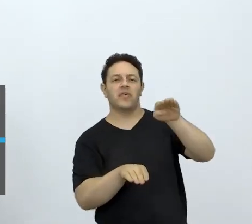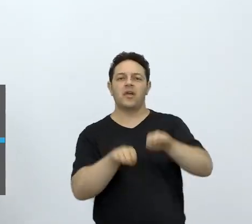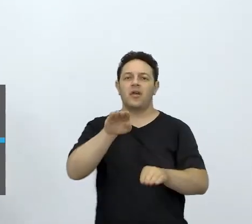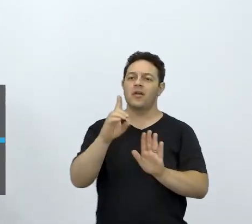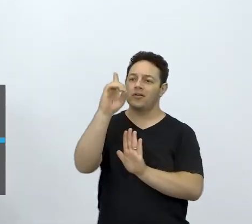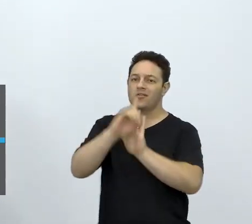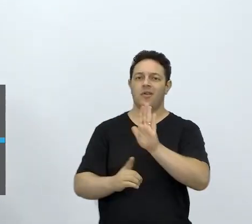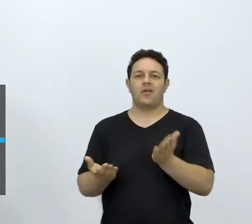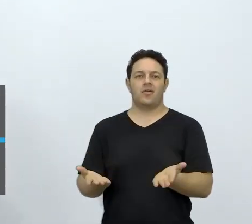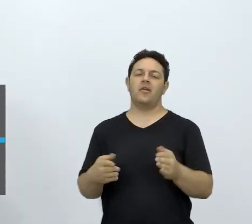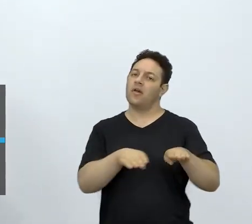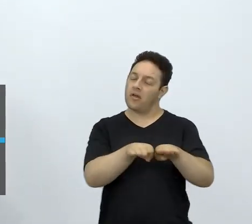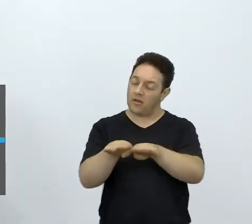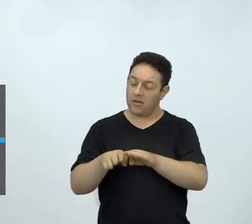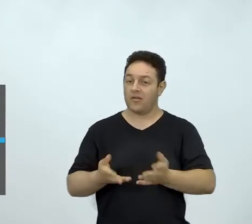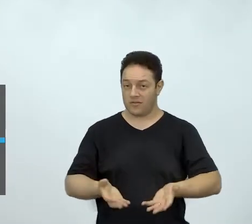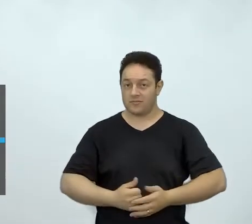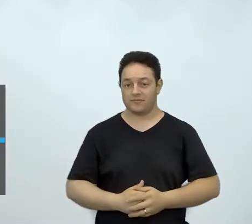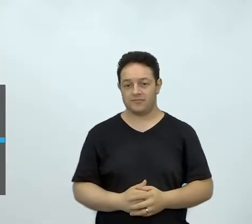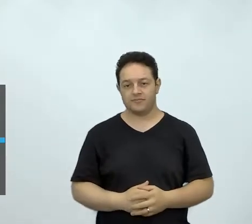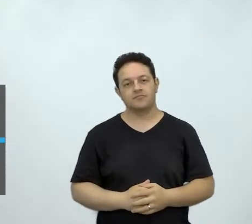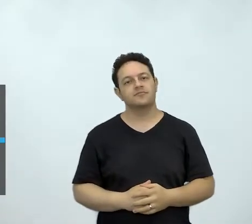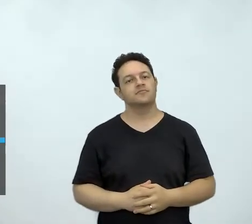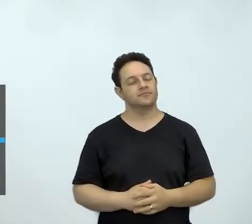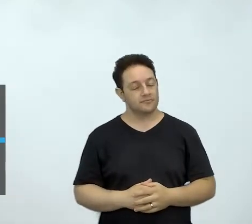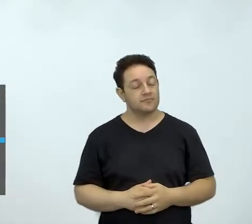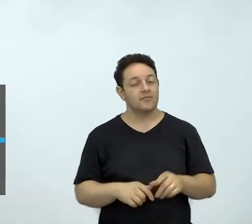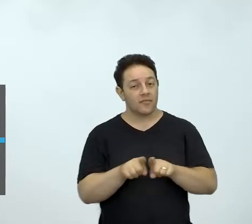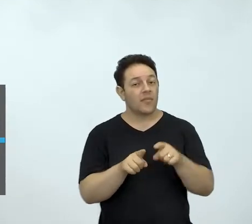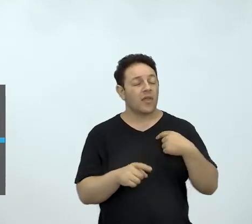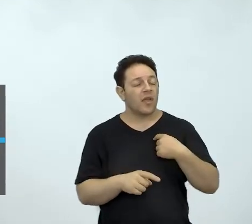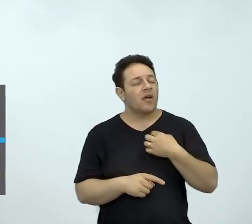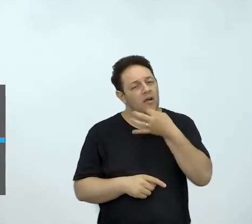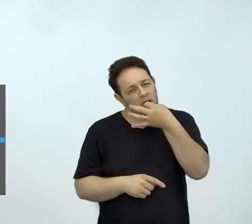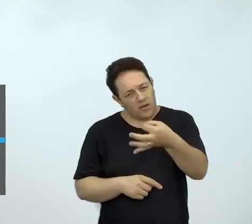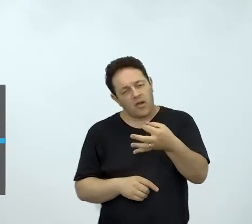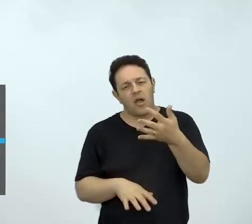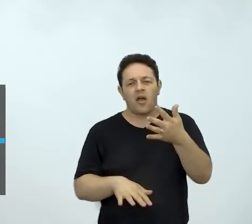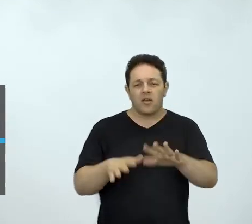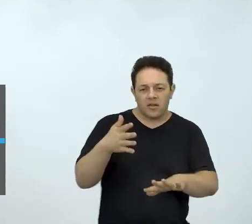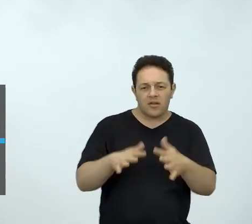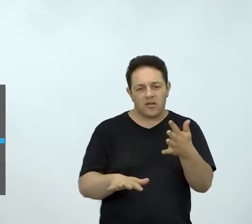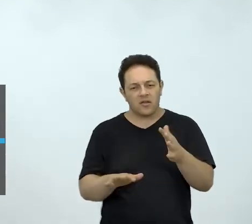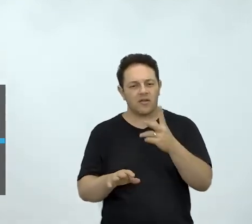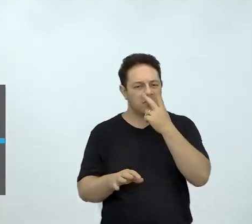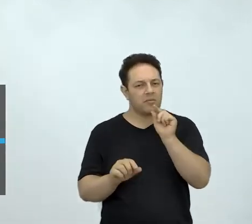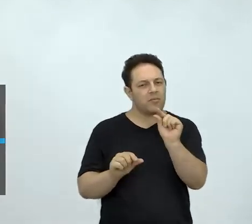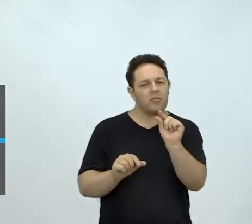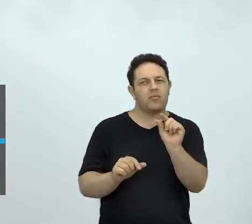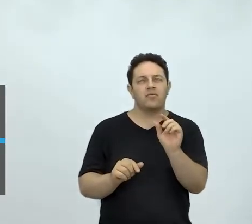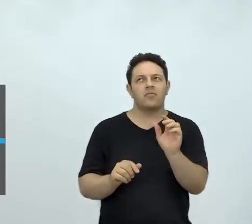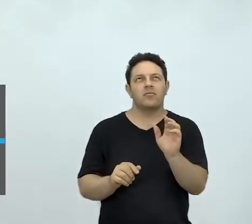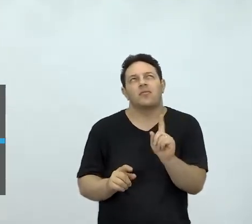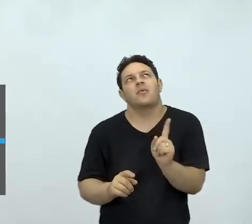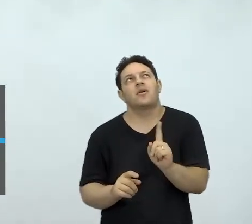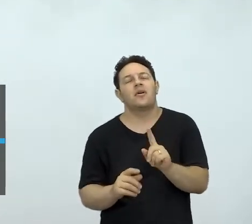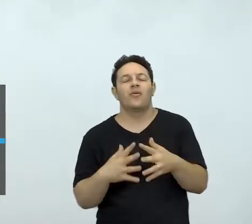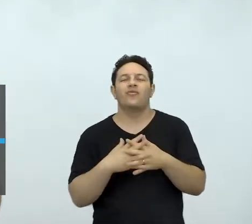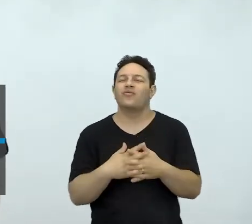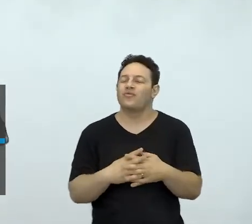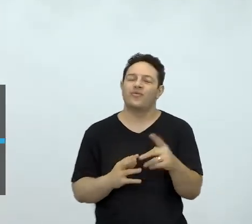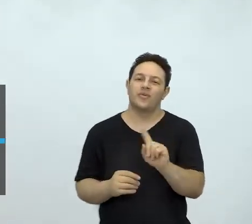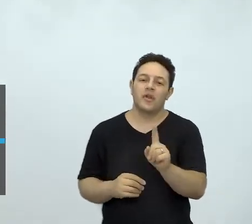direitos. E eu acho que se às vezes pode ficar meio confuso, não é nem confuso, né,